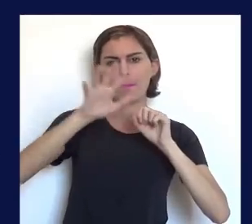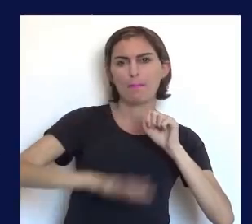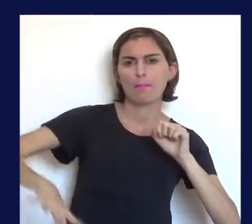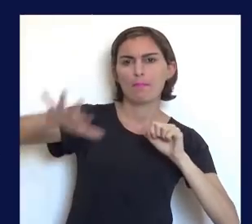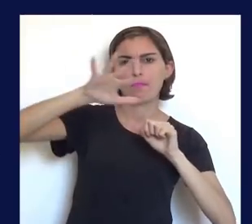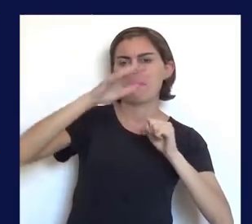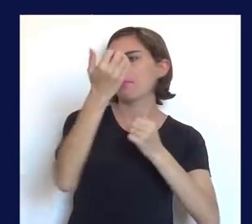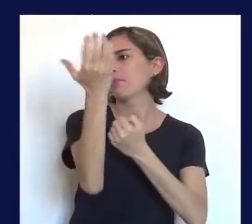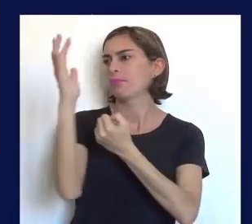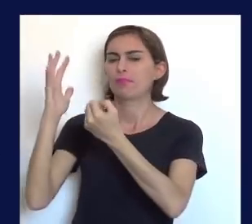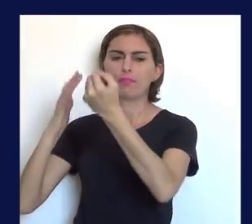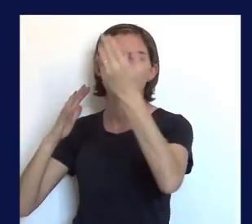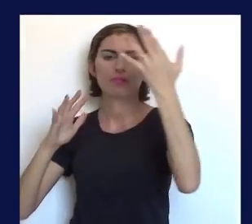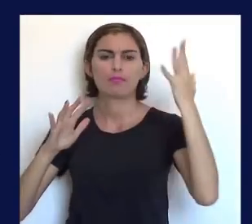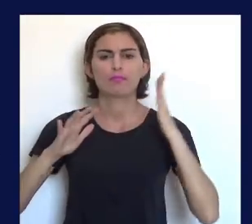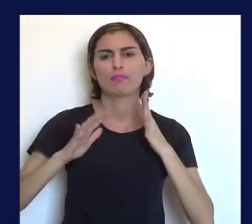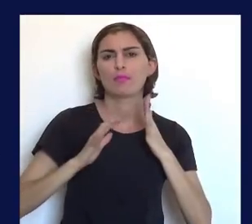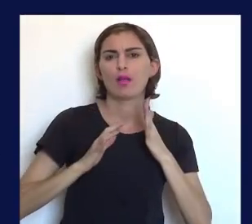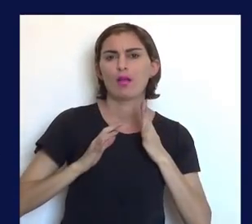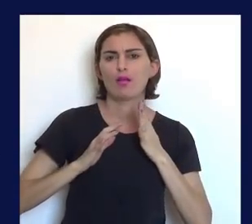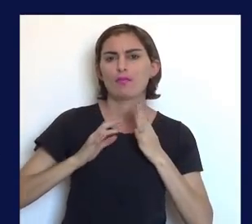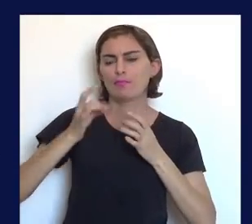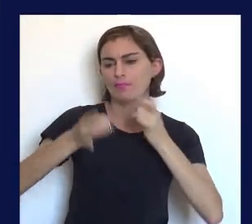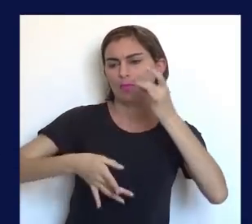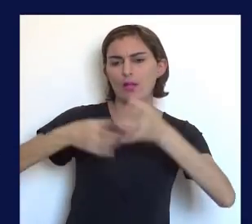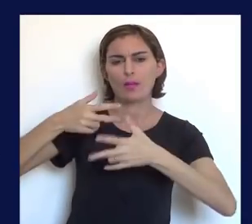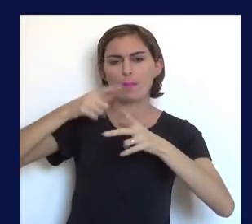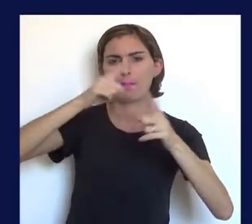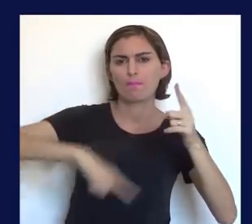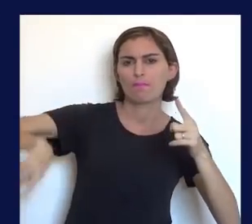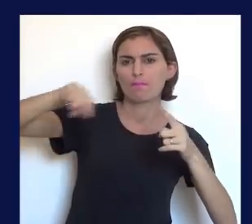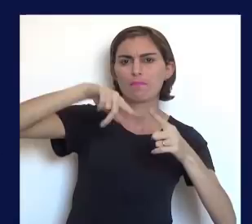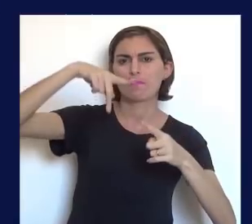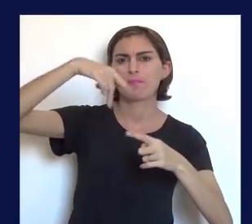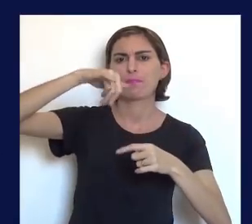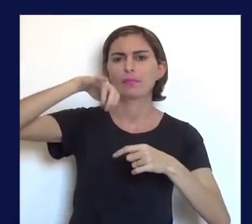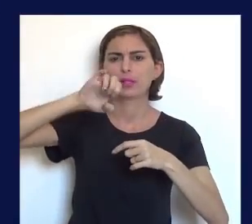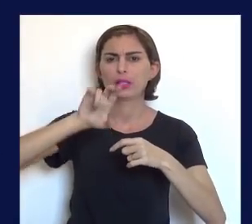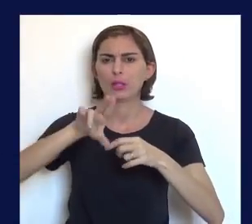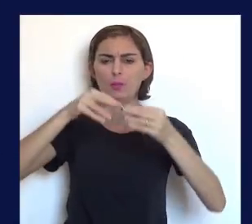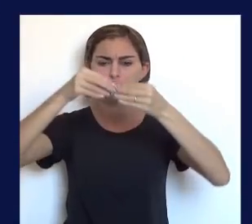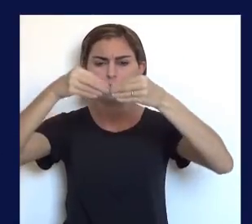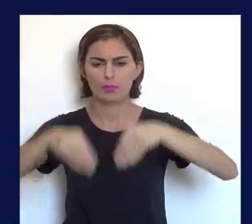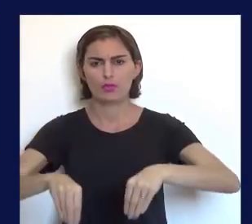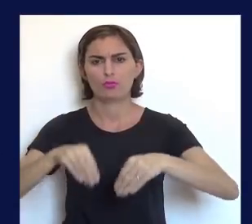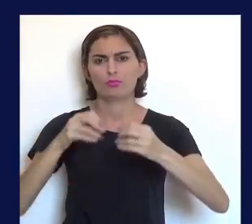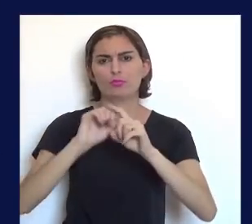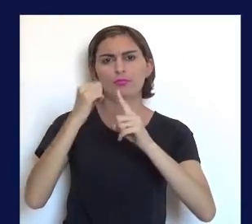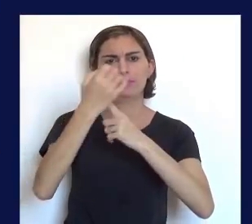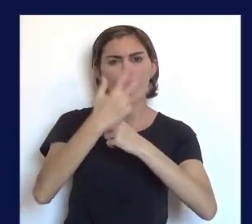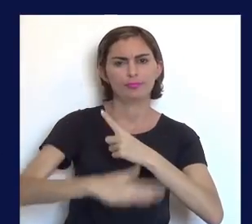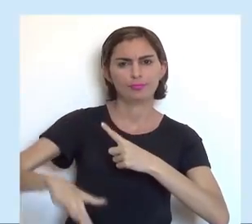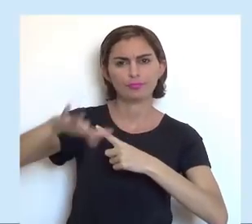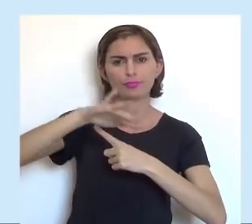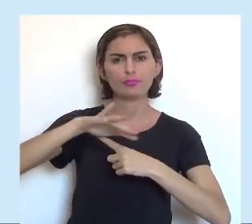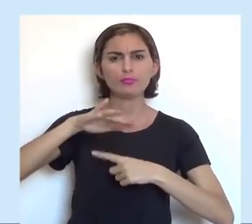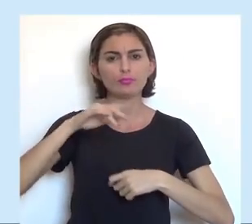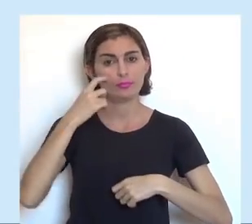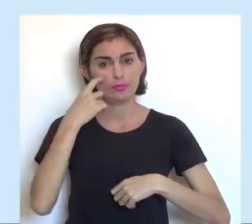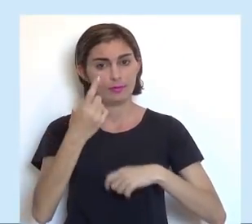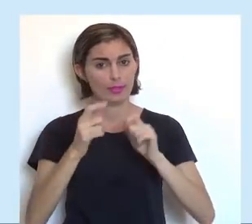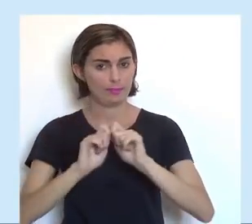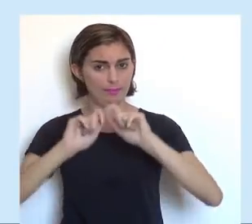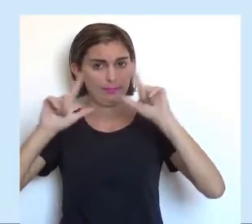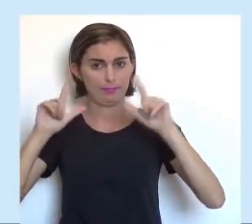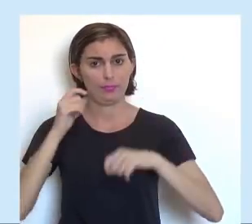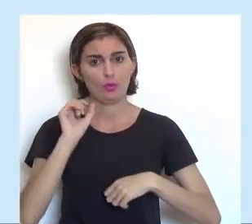meio ambiente. O descarte inadequado de pneus gera prejuízos à sociedade. Se ligue na